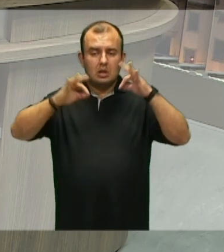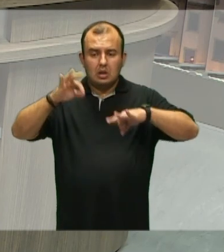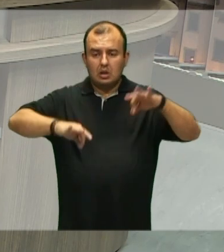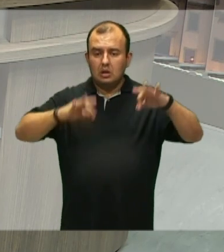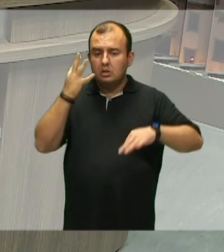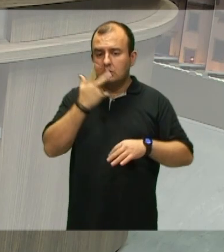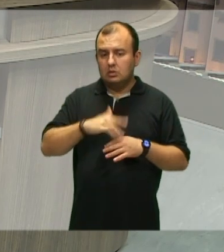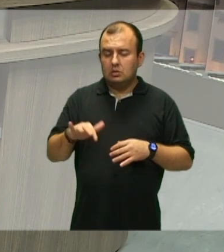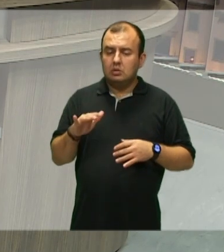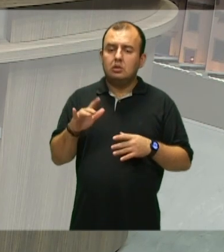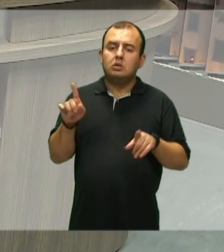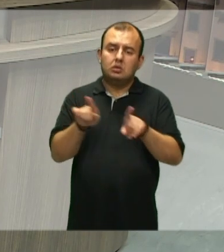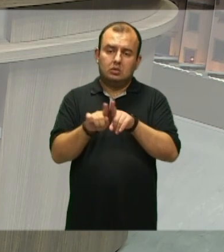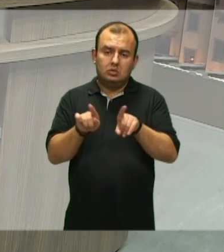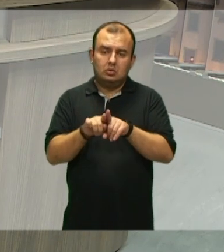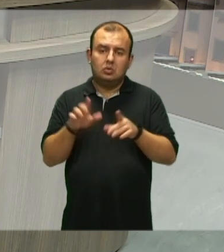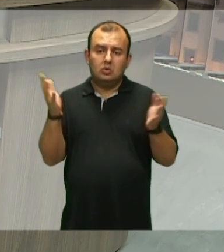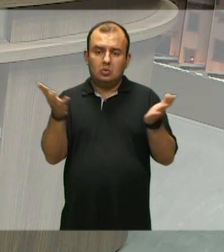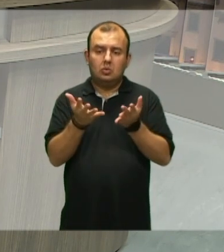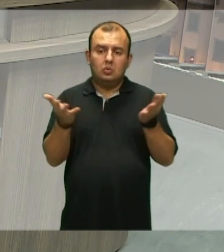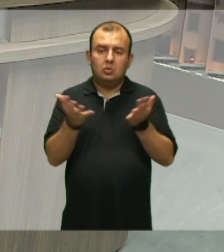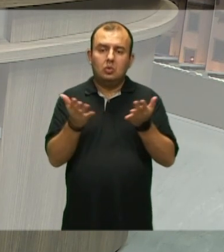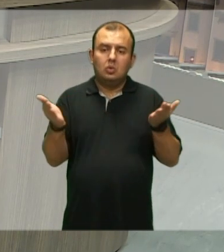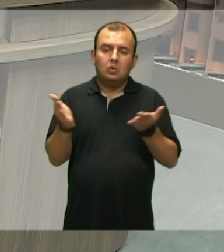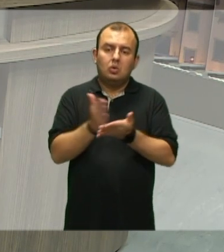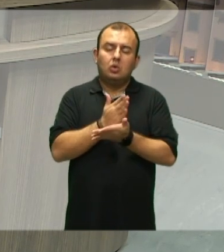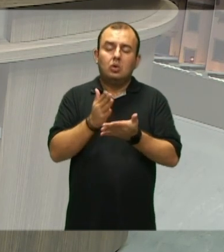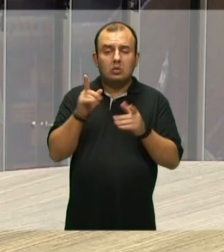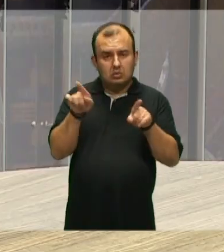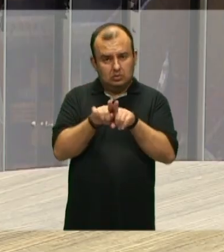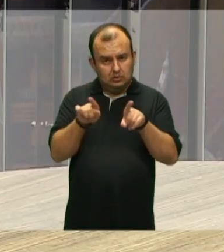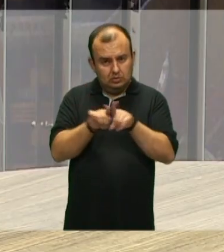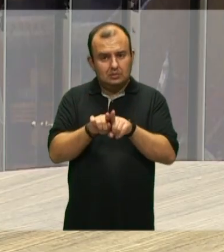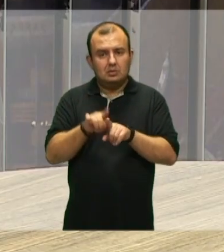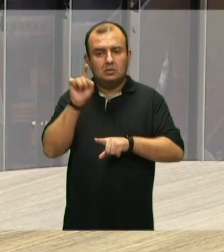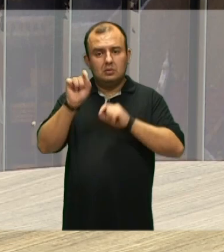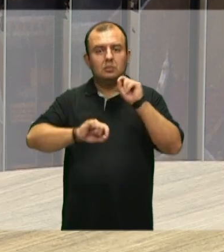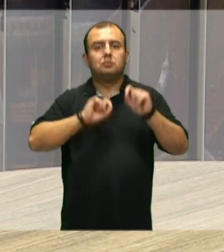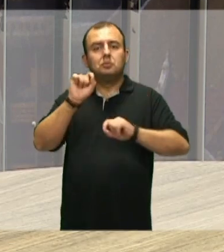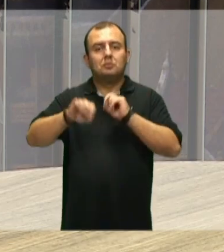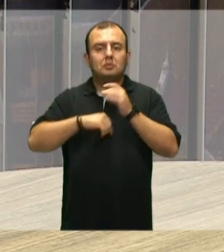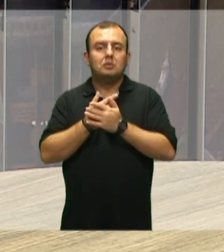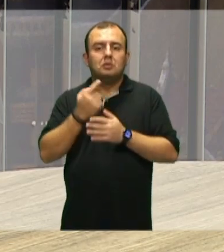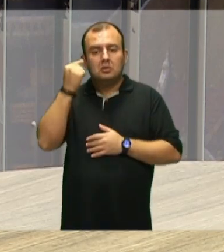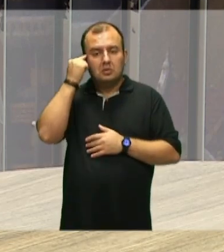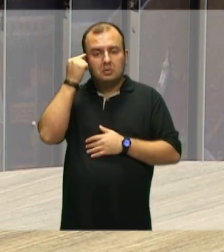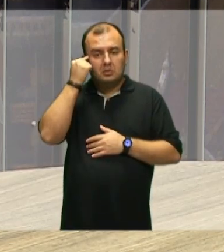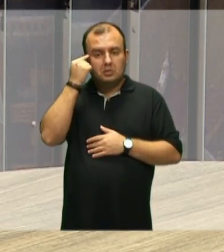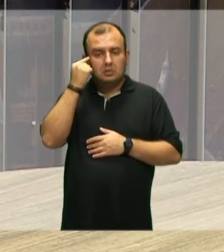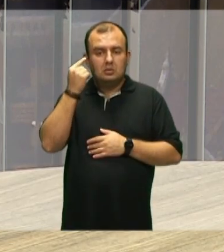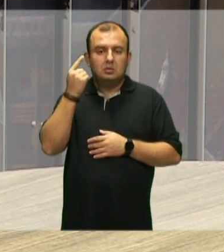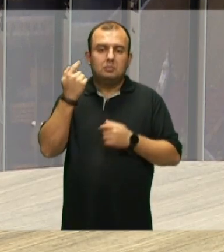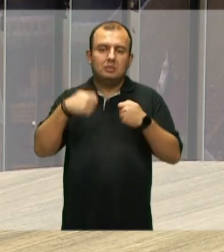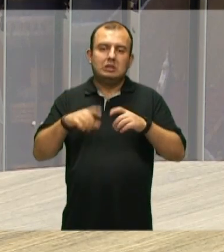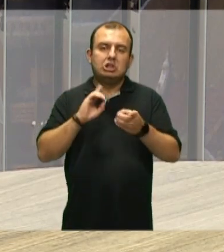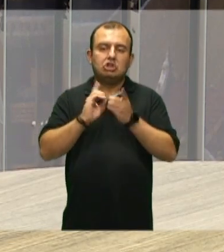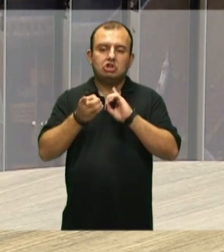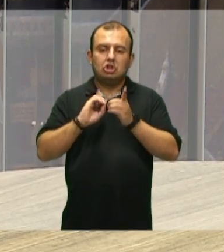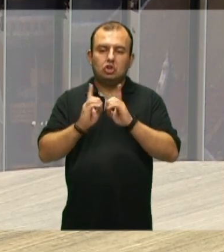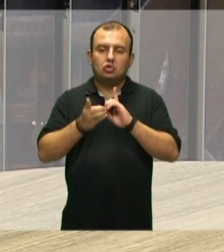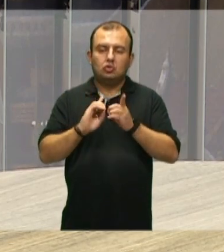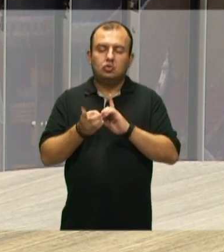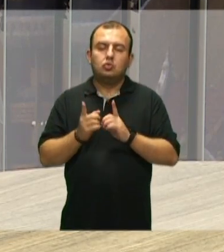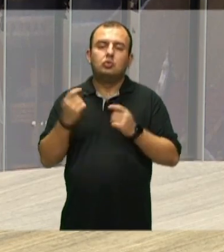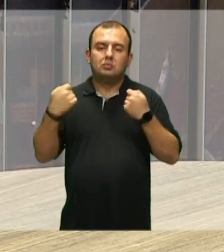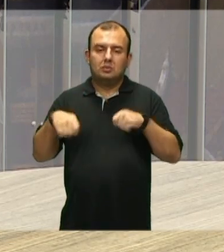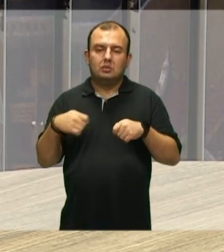então, e acho que ainda hoje, em alguma medida, ele tem um pensamento de que ele deve ser didático. O teatro